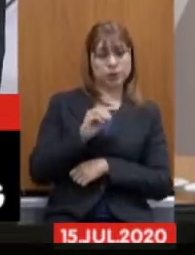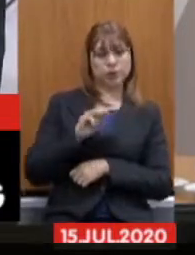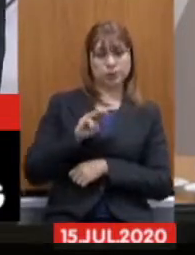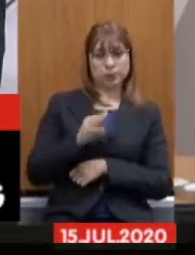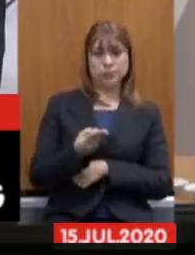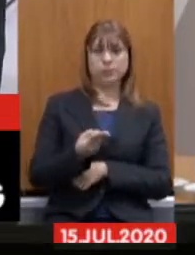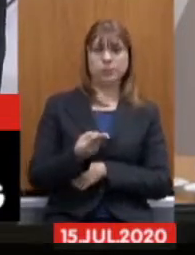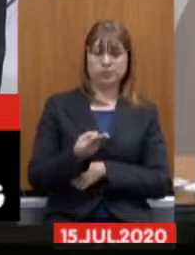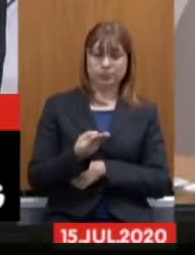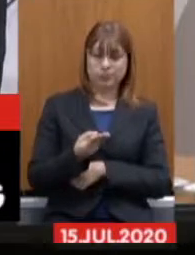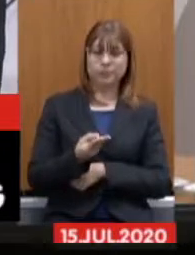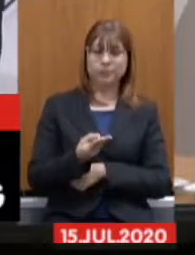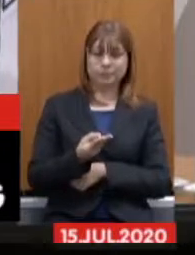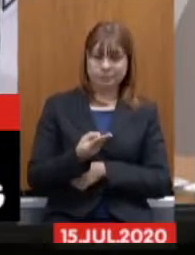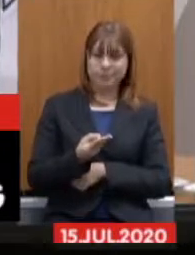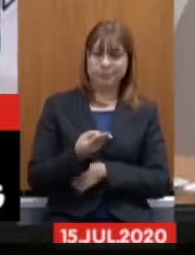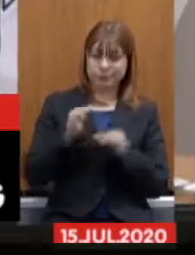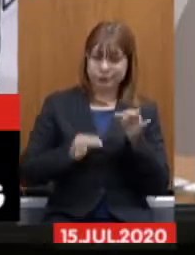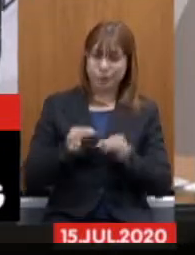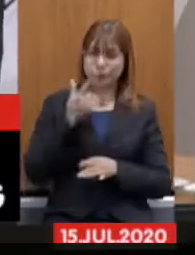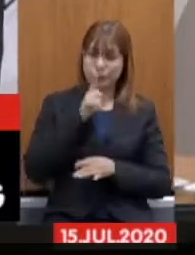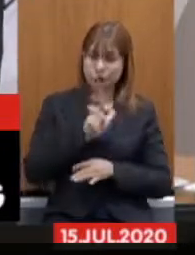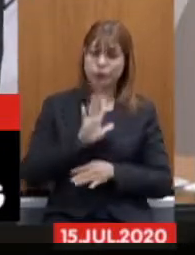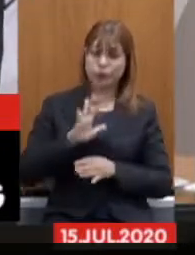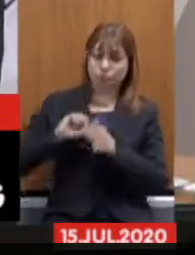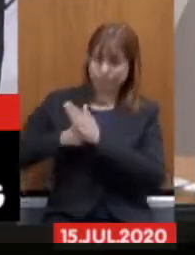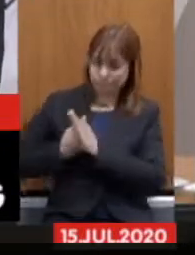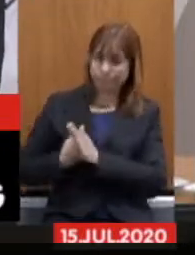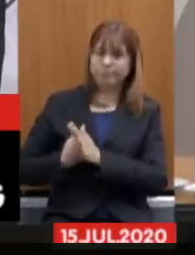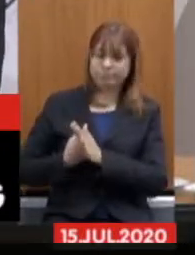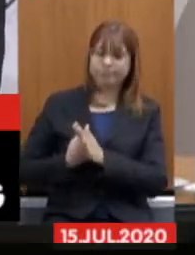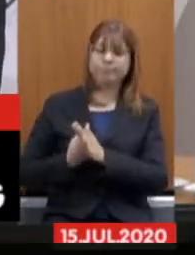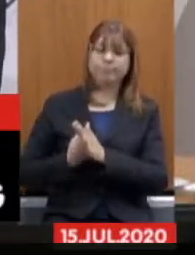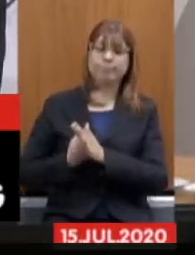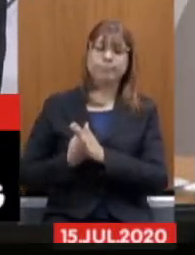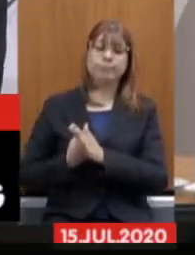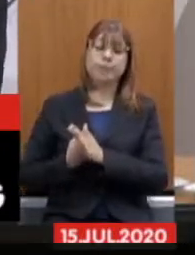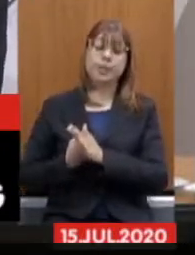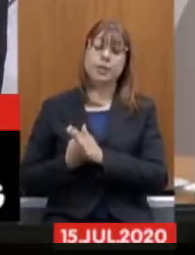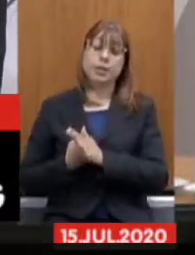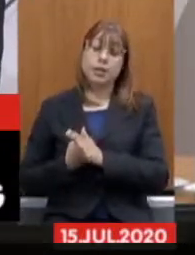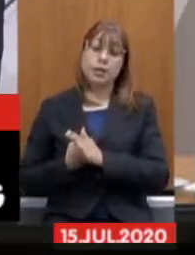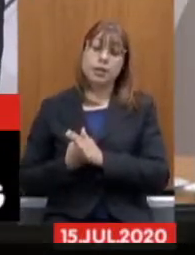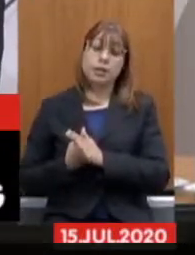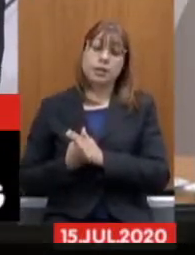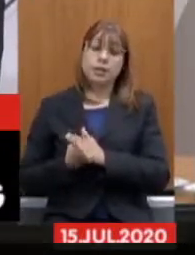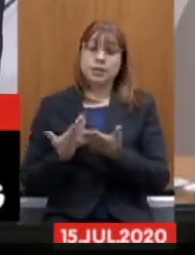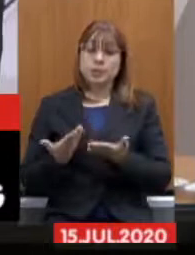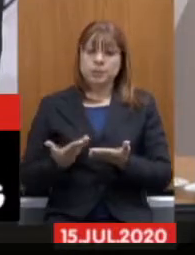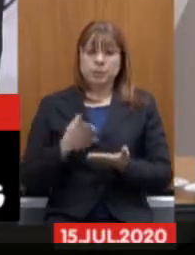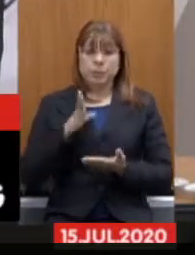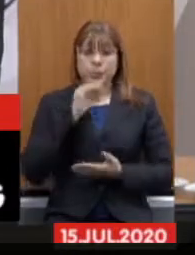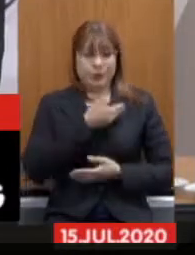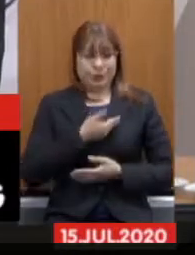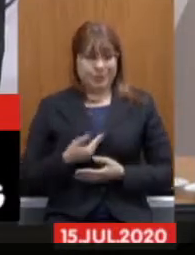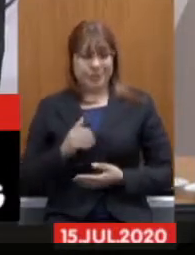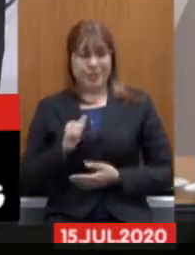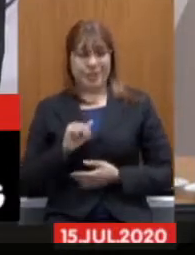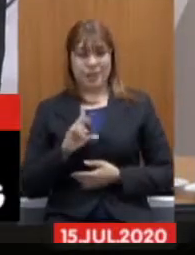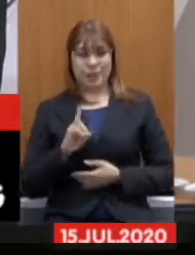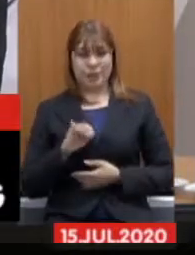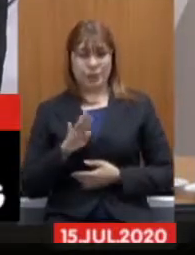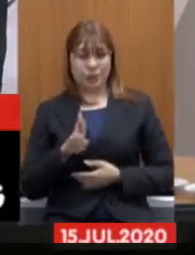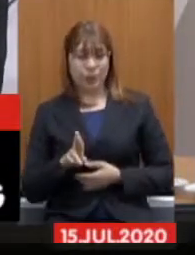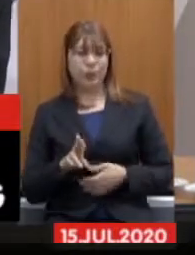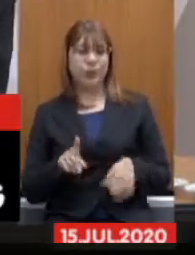em em judicialmente já estão bloqueados para garantir isso os seguidores auditores e dois